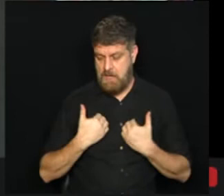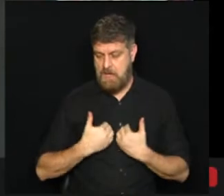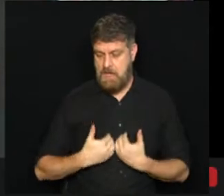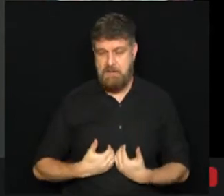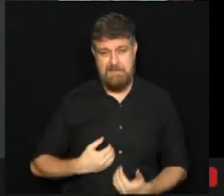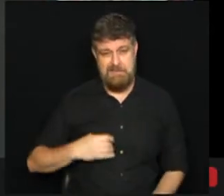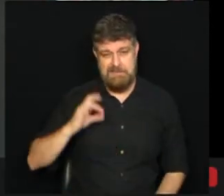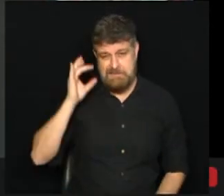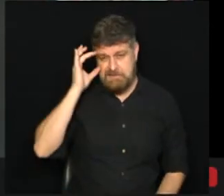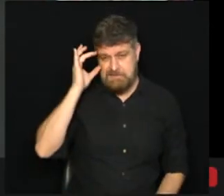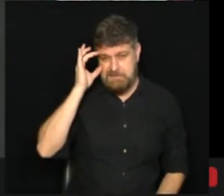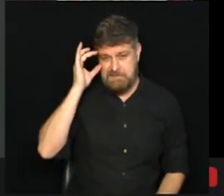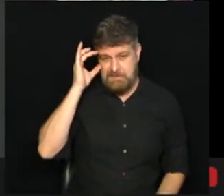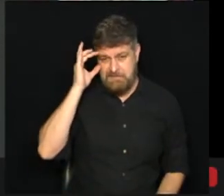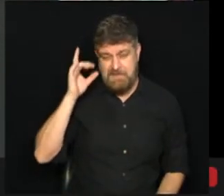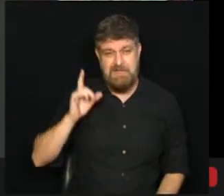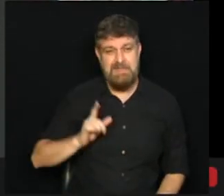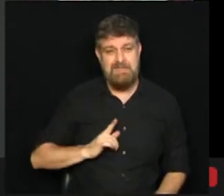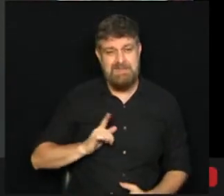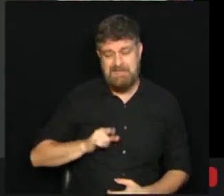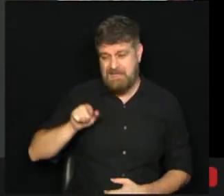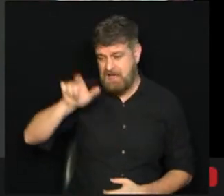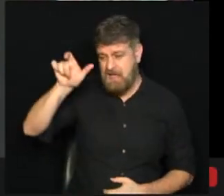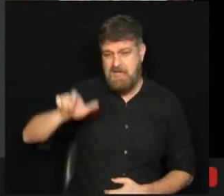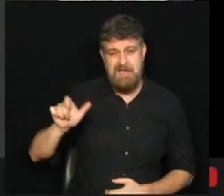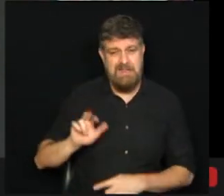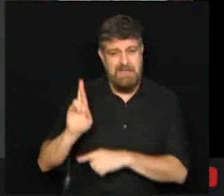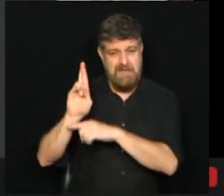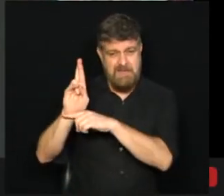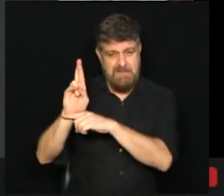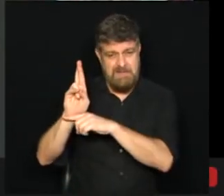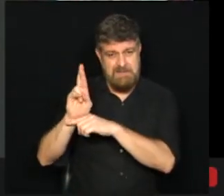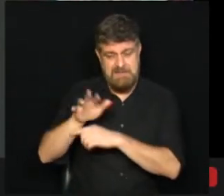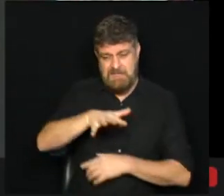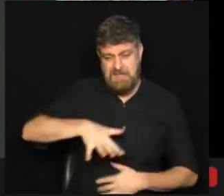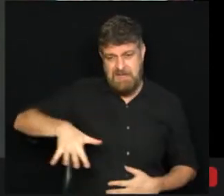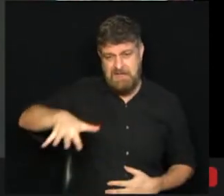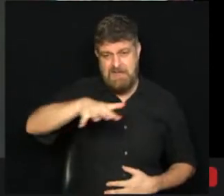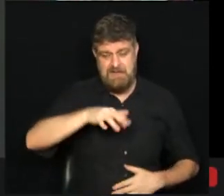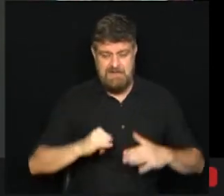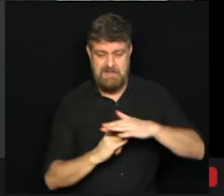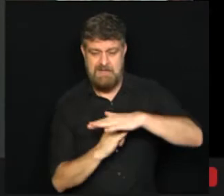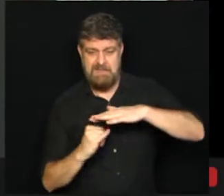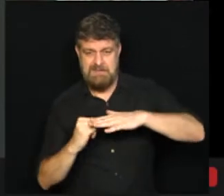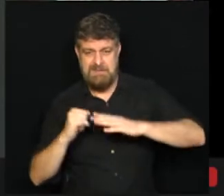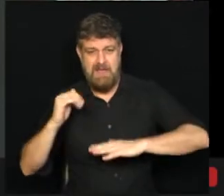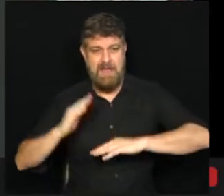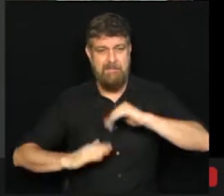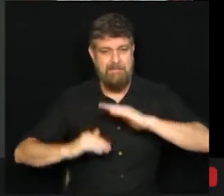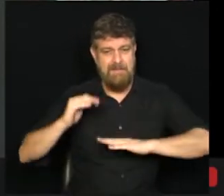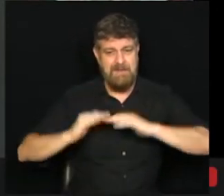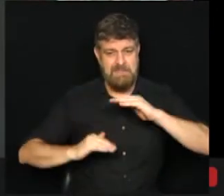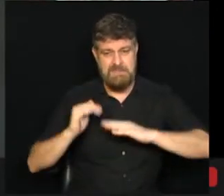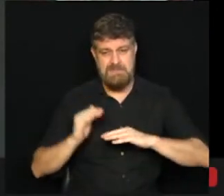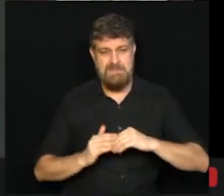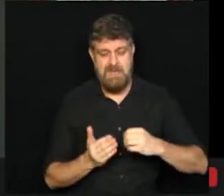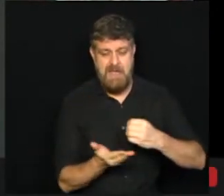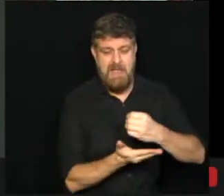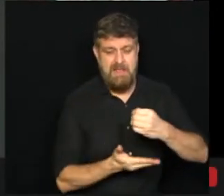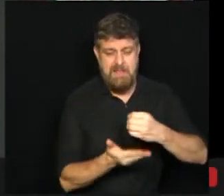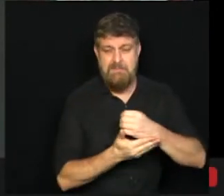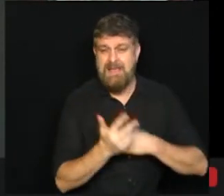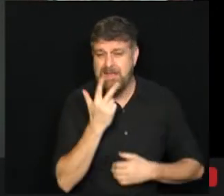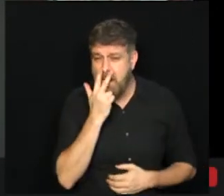principal representante nos espaços institucionais dessas ações que, no fundo, embora